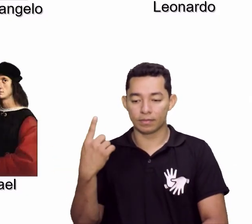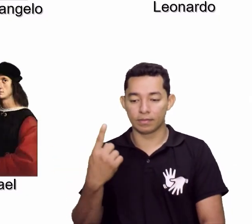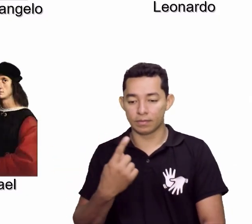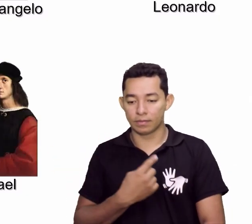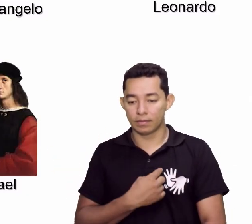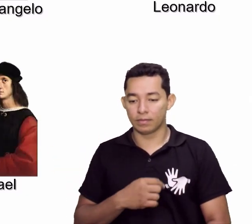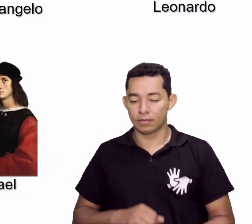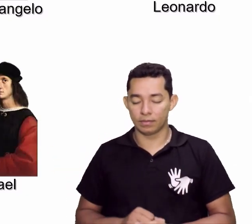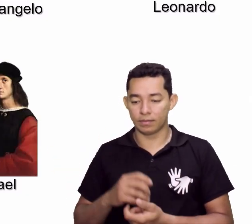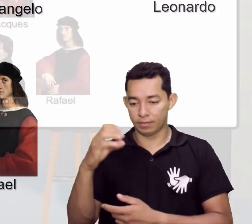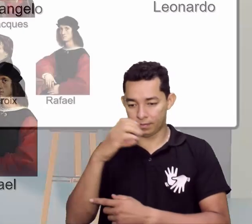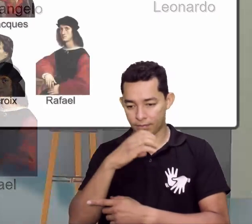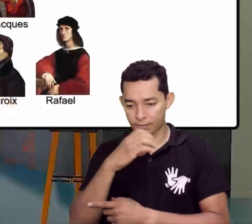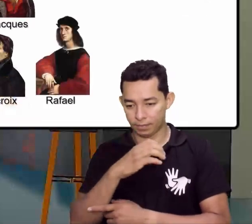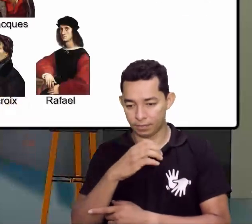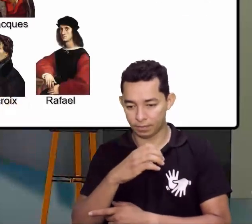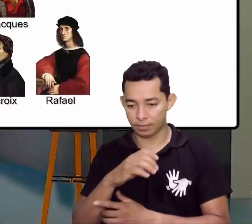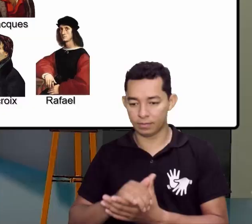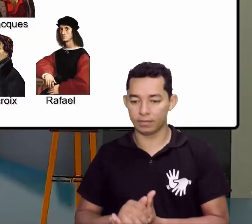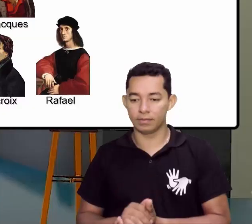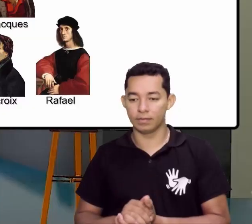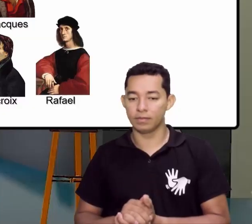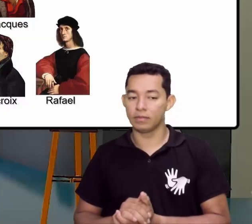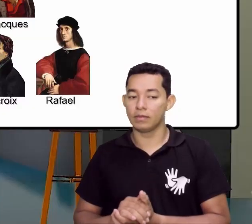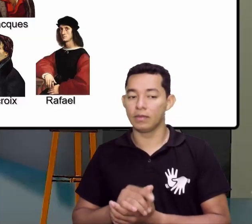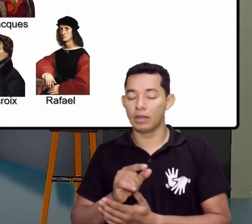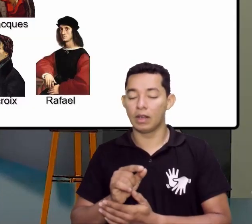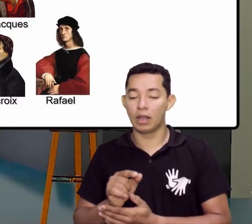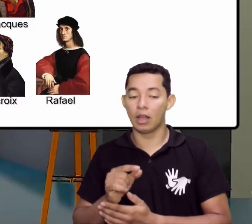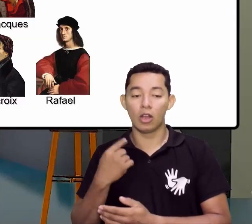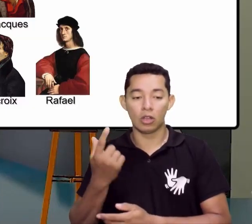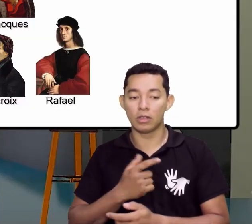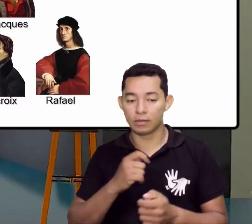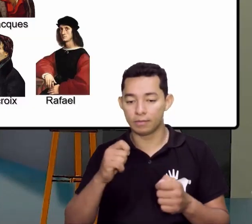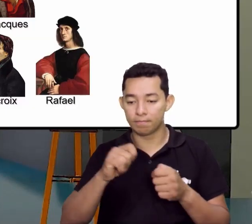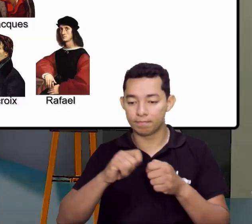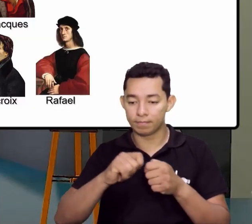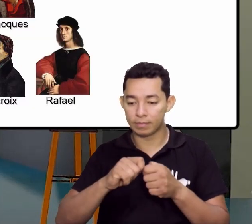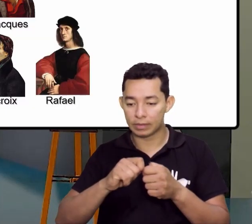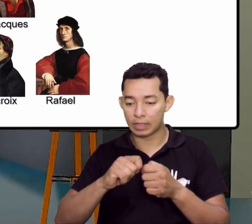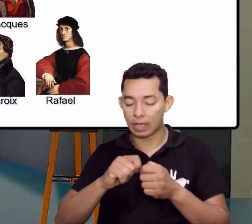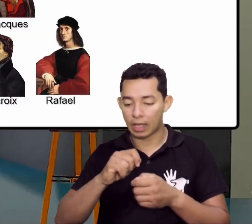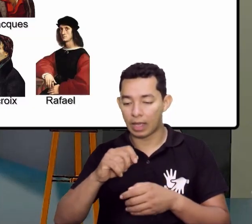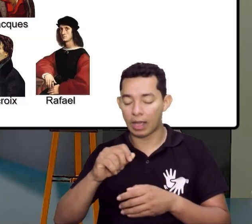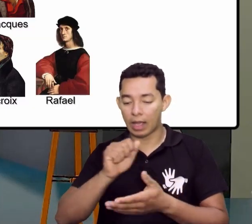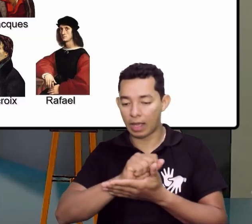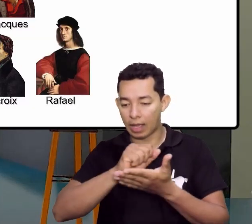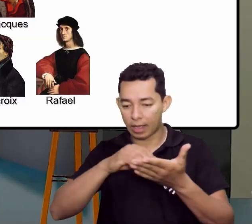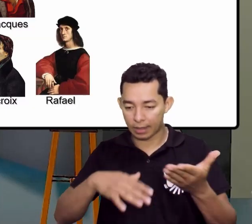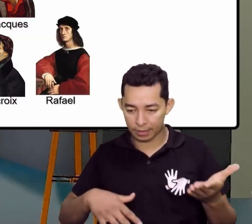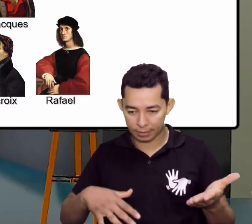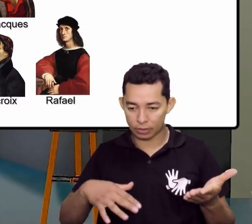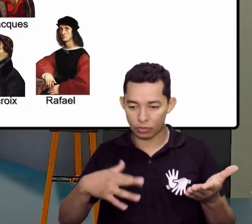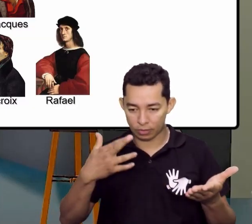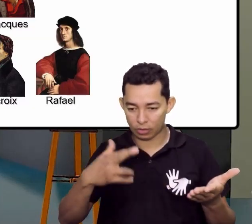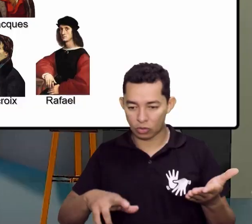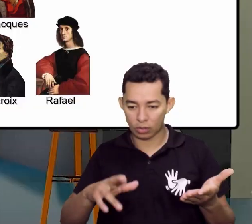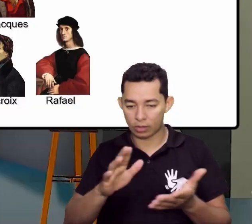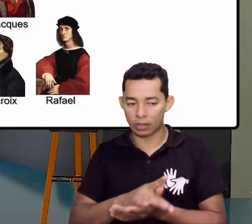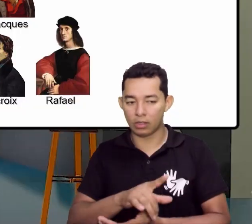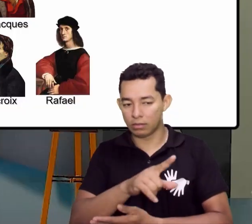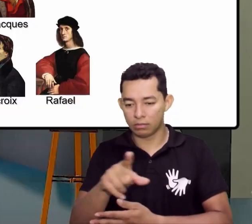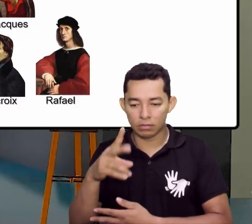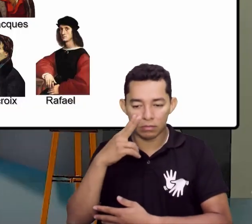vamos rapidinho, pai bola, para a gente ter a nossa atividade, que aí vamos ver o que